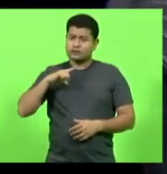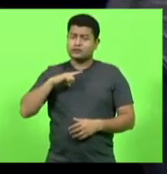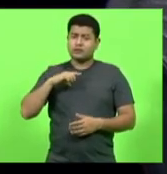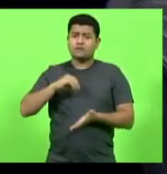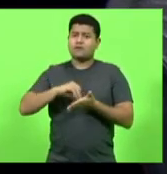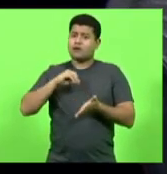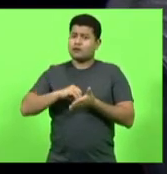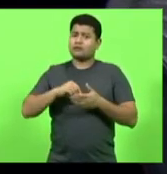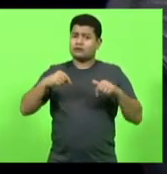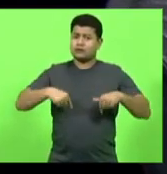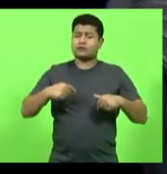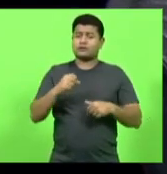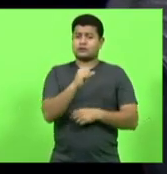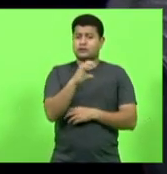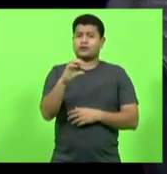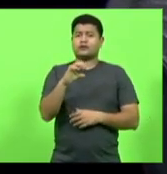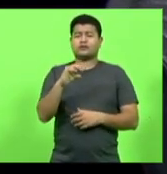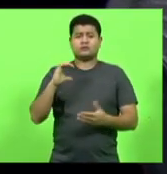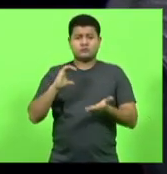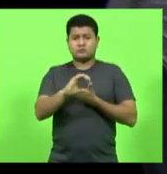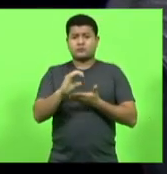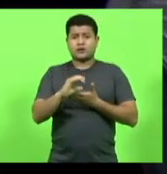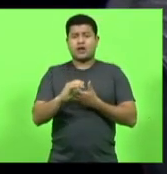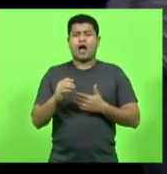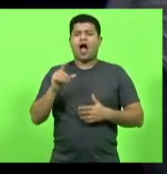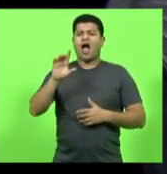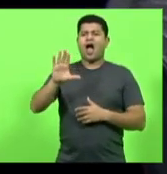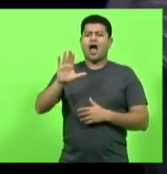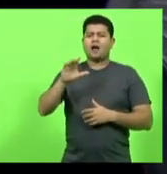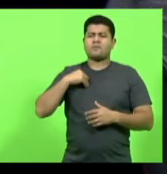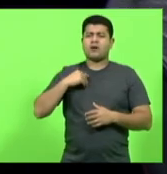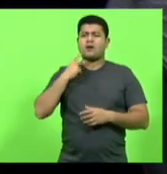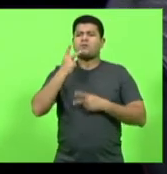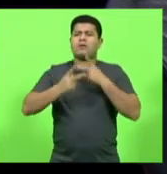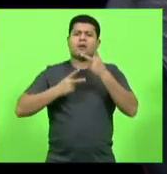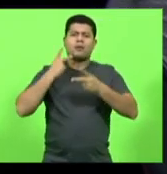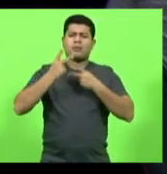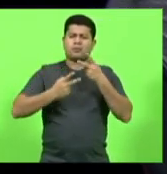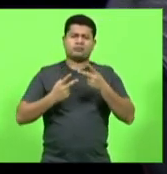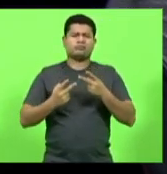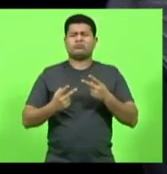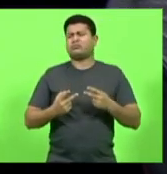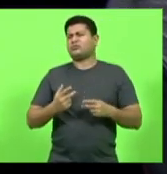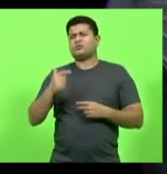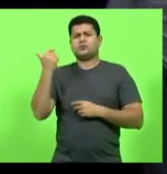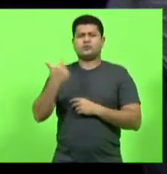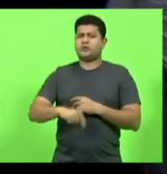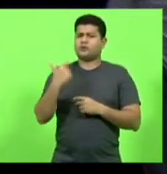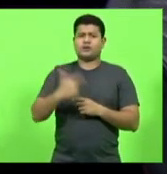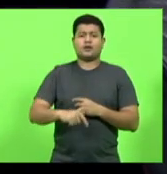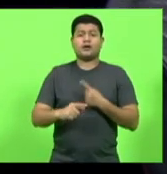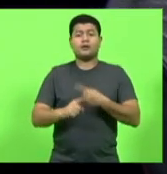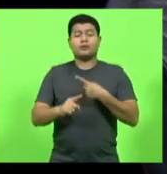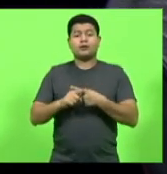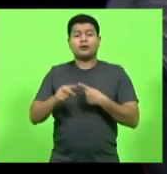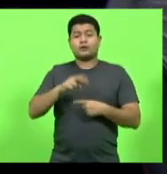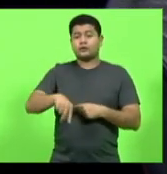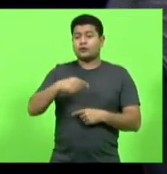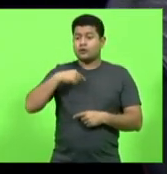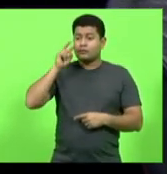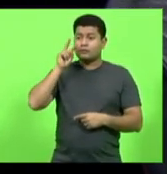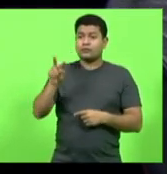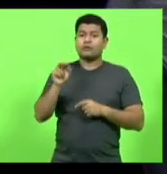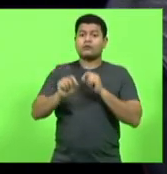Catarina. E não tem argumentos, não tem argumentos. Porque o que a gente vê é, sim,